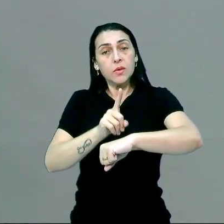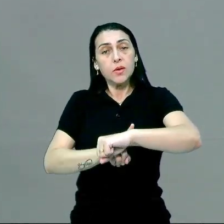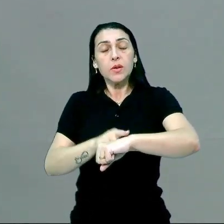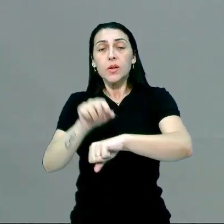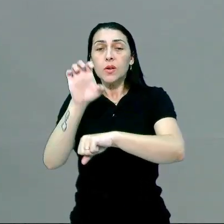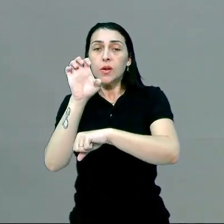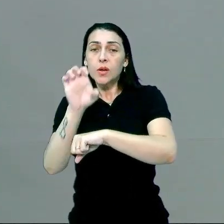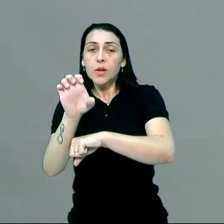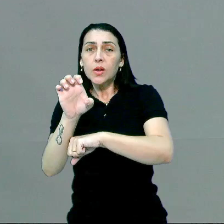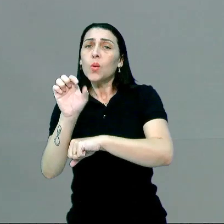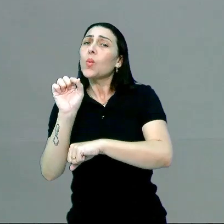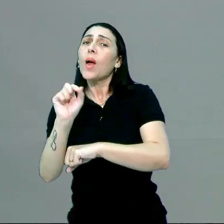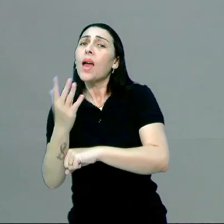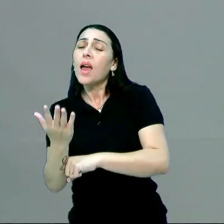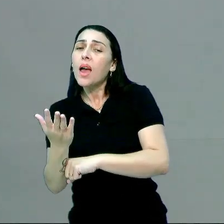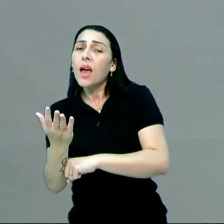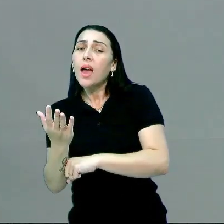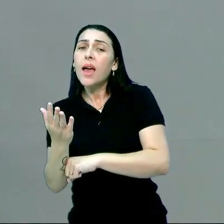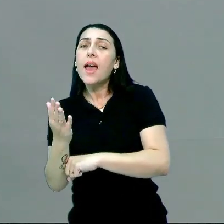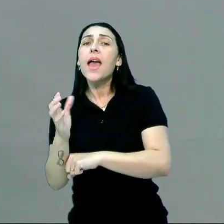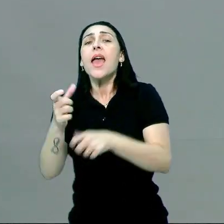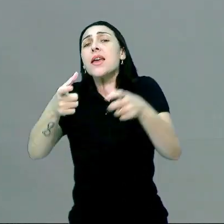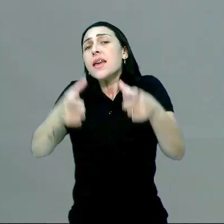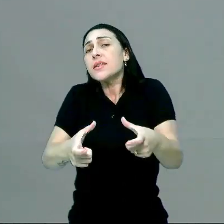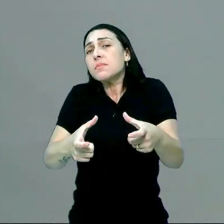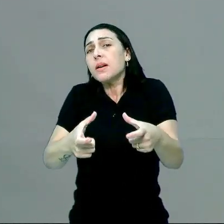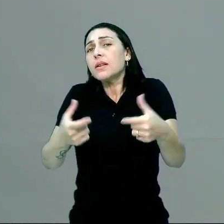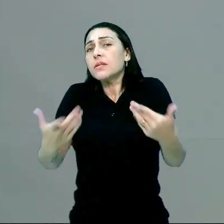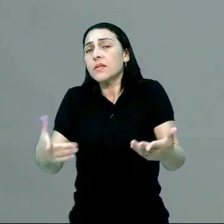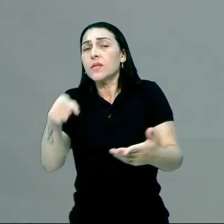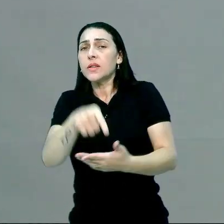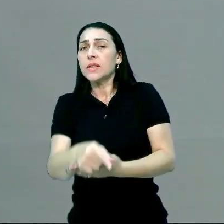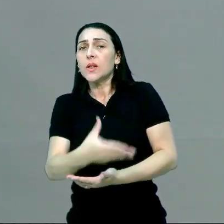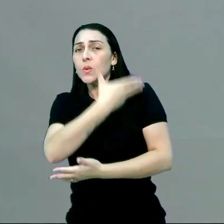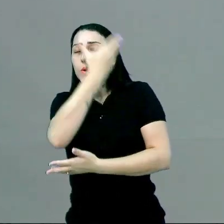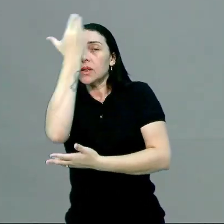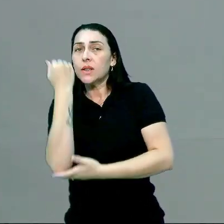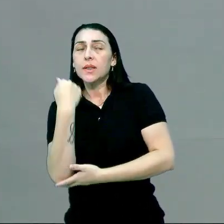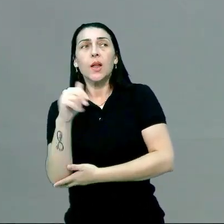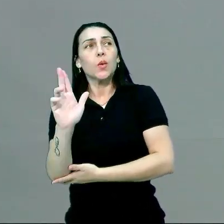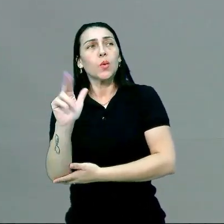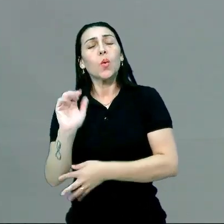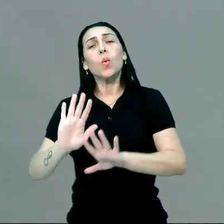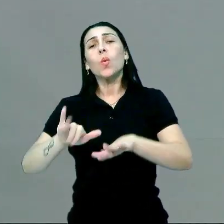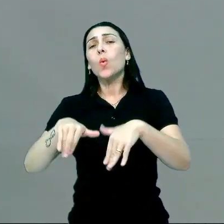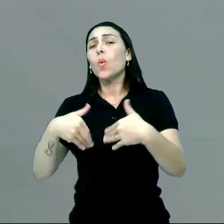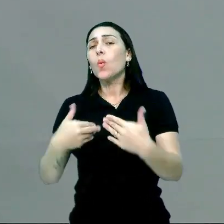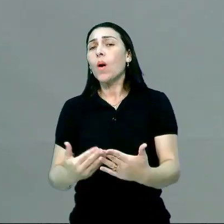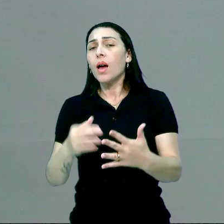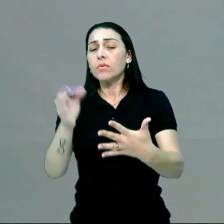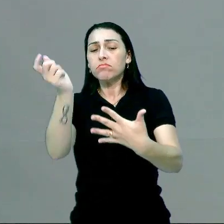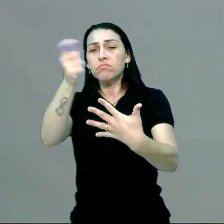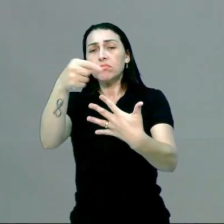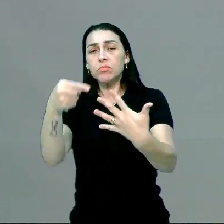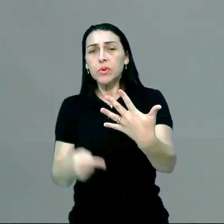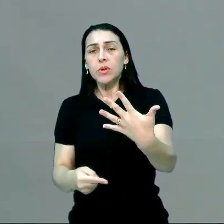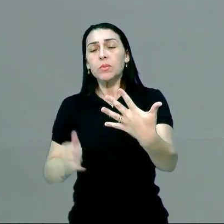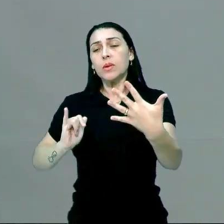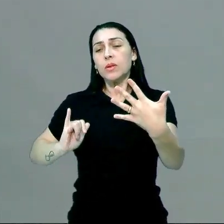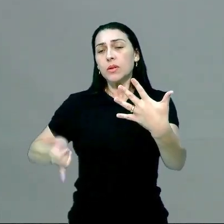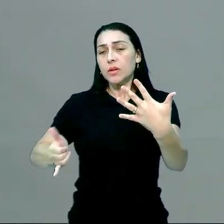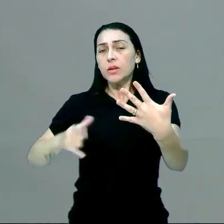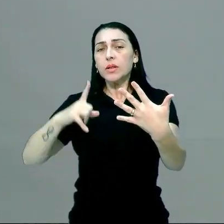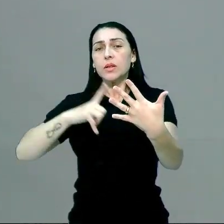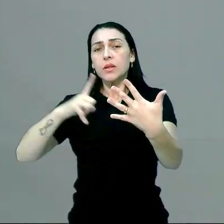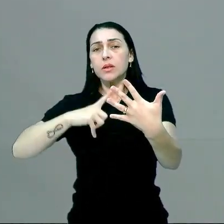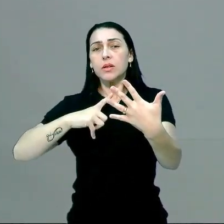e o E é de quê? De espaço. Então, para que você não esqueça nunca mais quais são os elementos da narrativa, nós